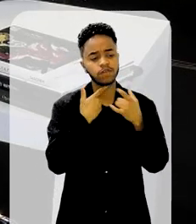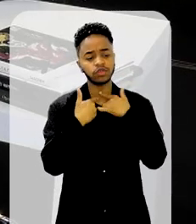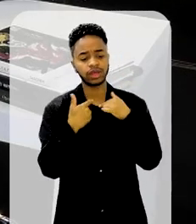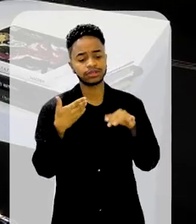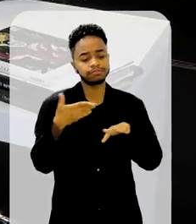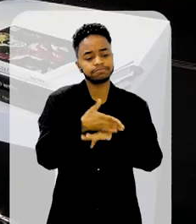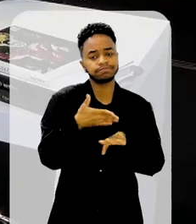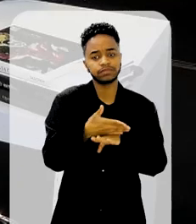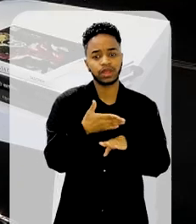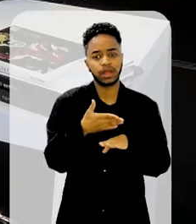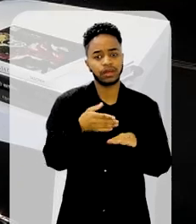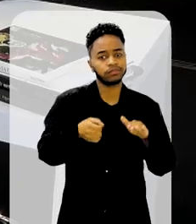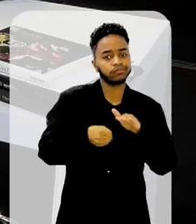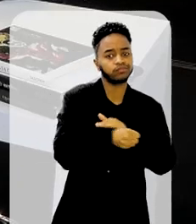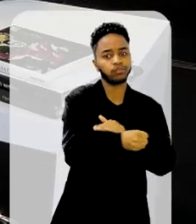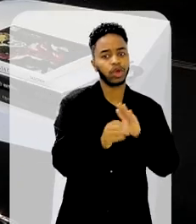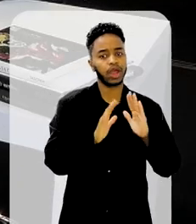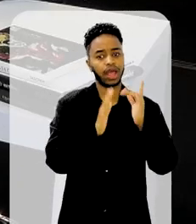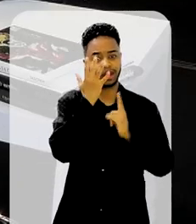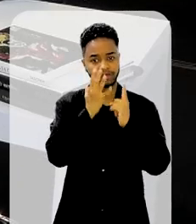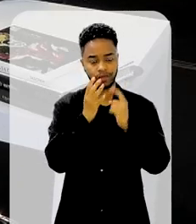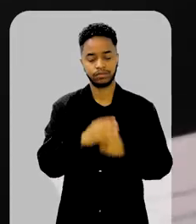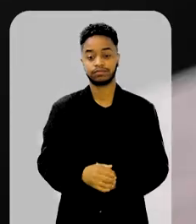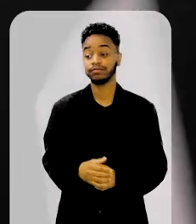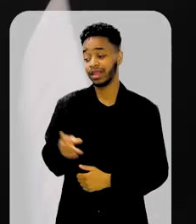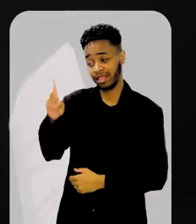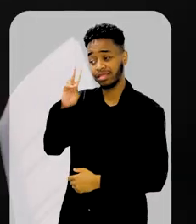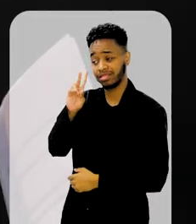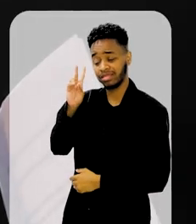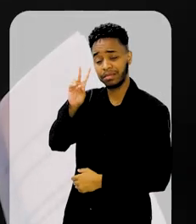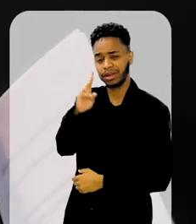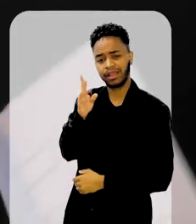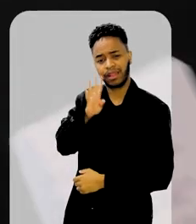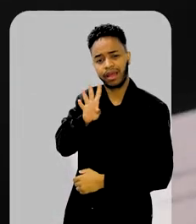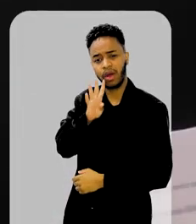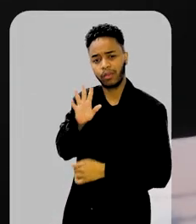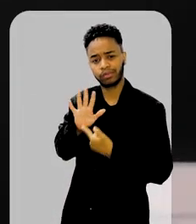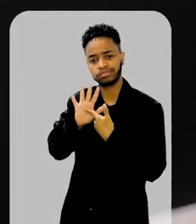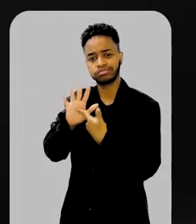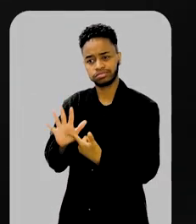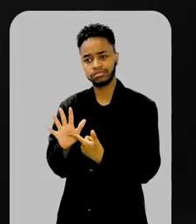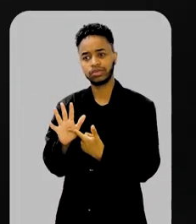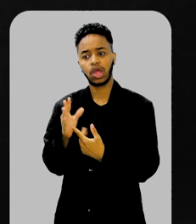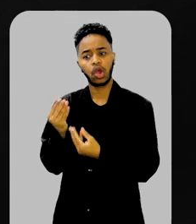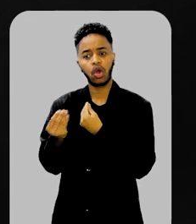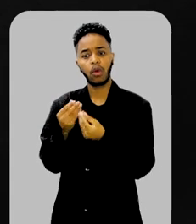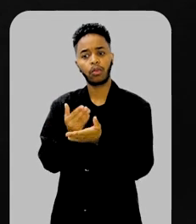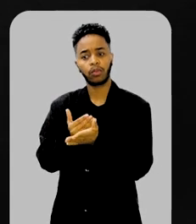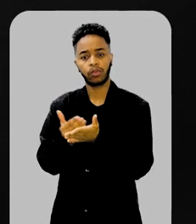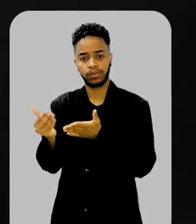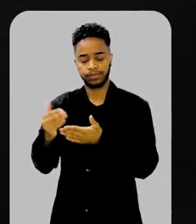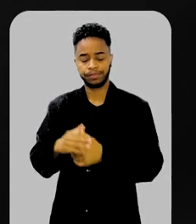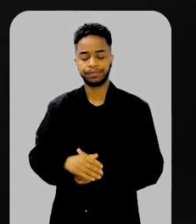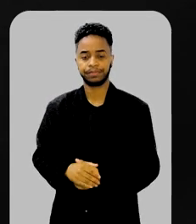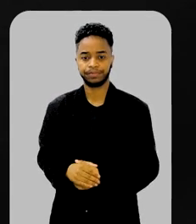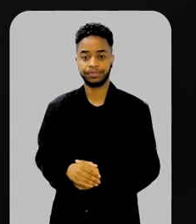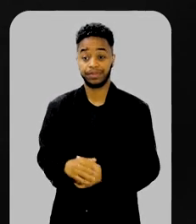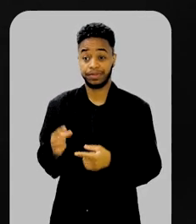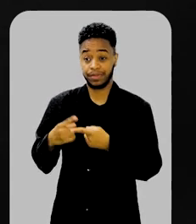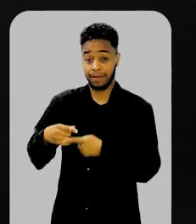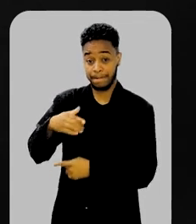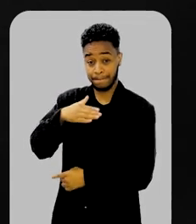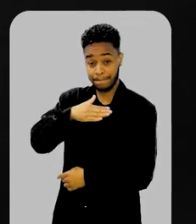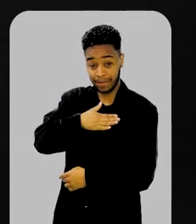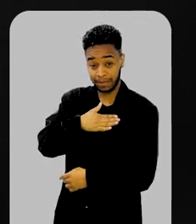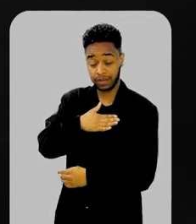entrar dentro desse processo de carnaval isso é muito muito bacana eu lemb lembrança muito boa de de trazer de recuperar mão que